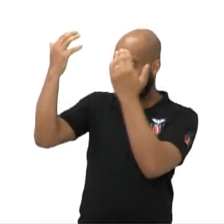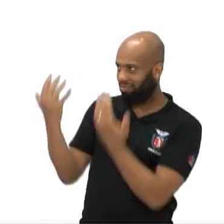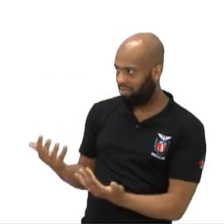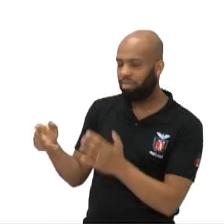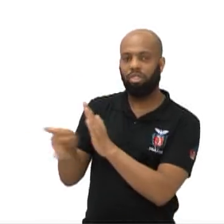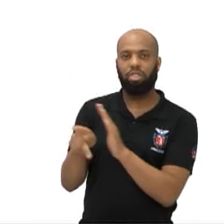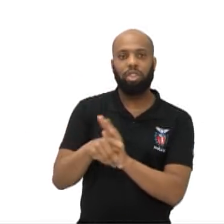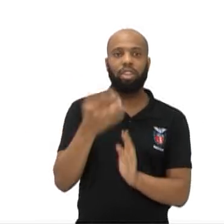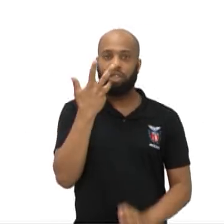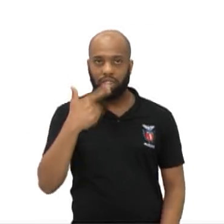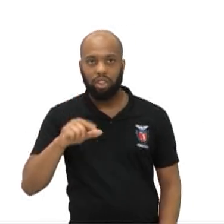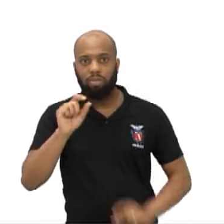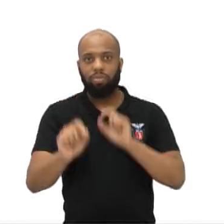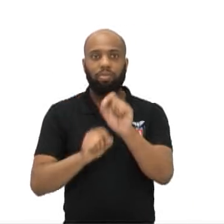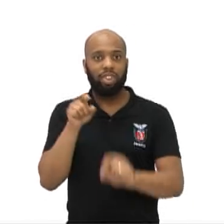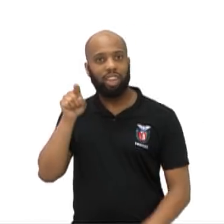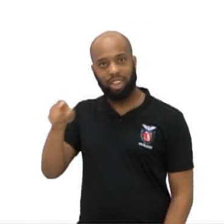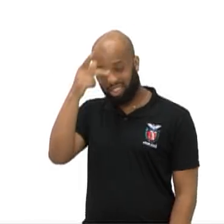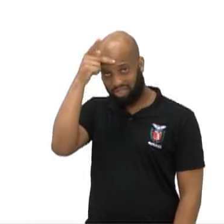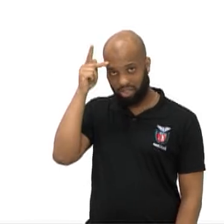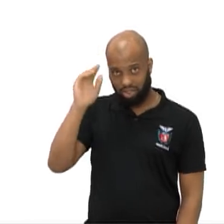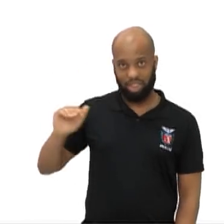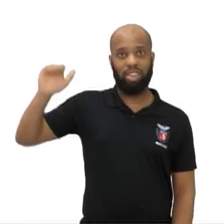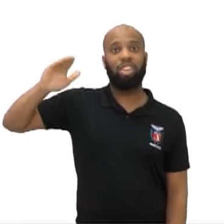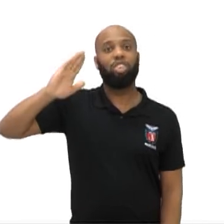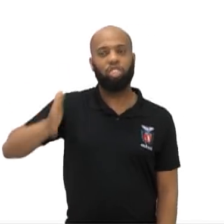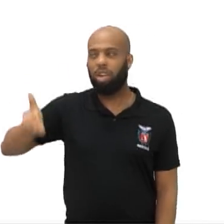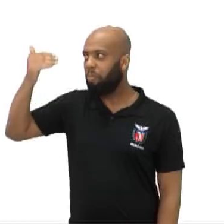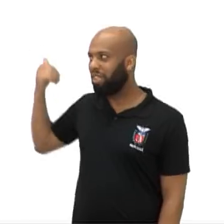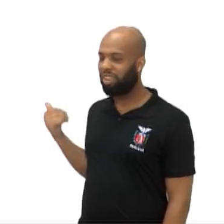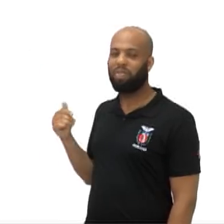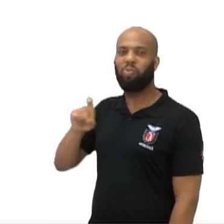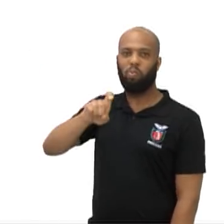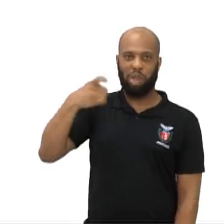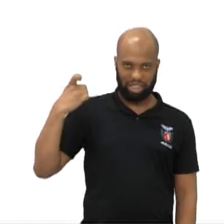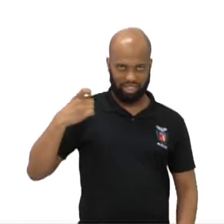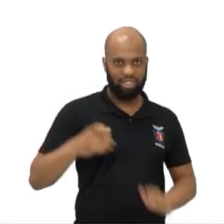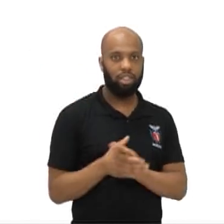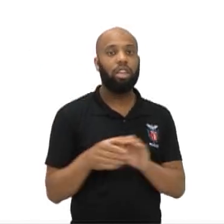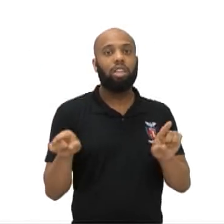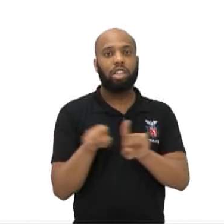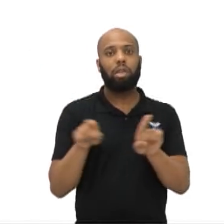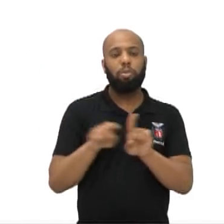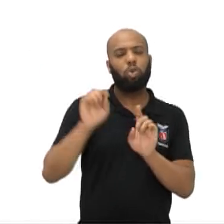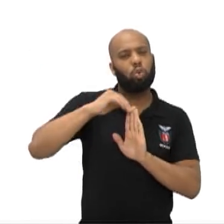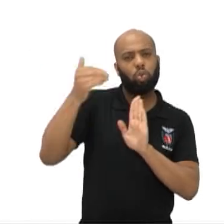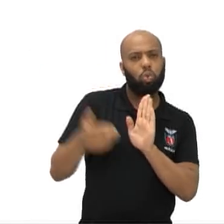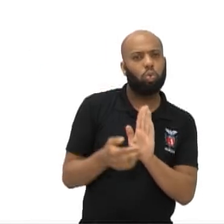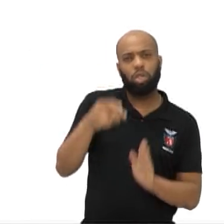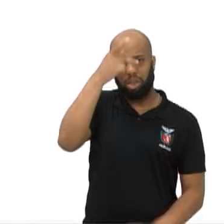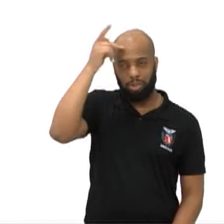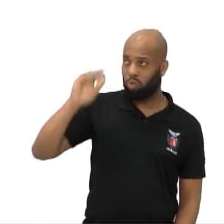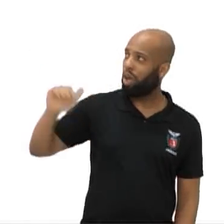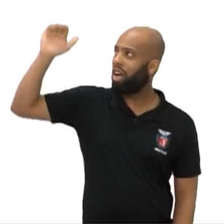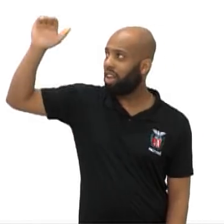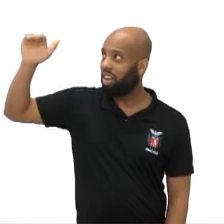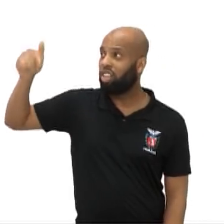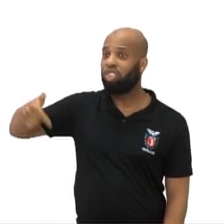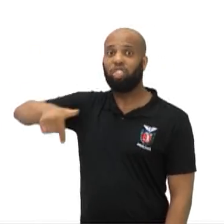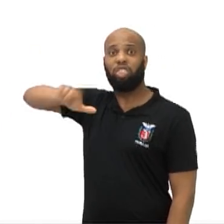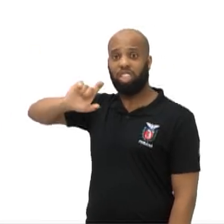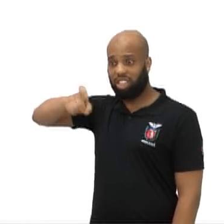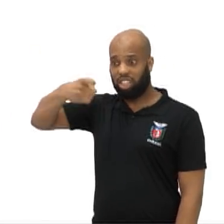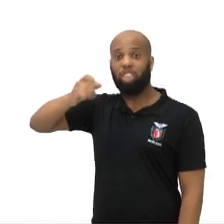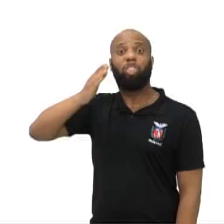à criança que essa pessoa grande já foi. Todas as pessoas grandes foram um dia